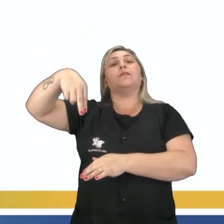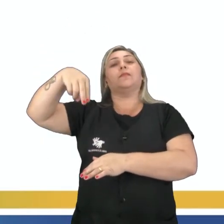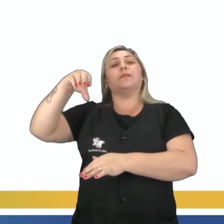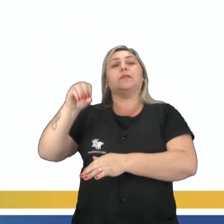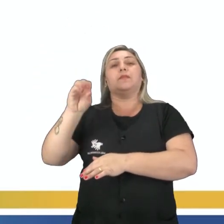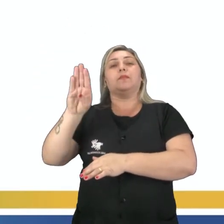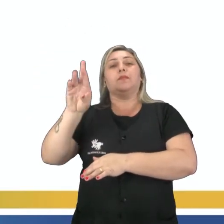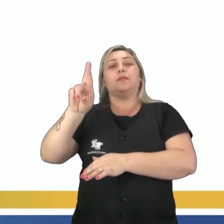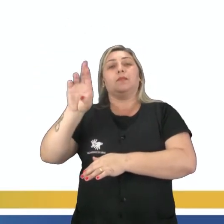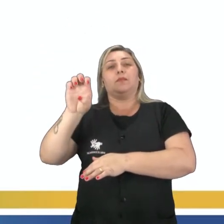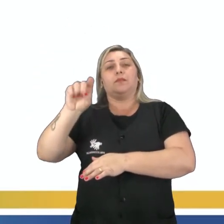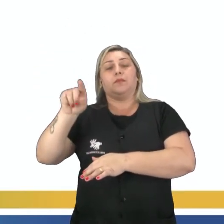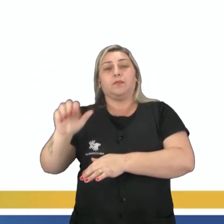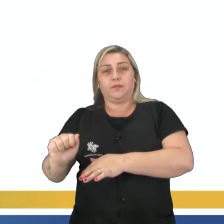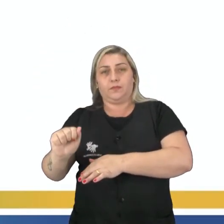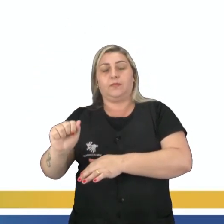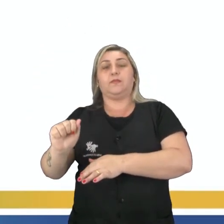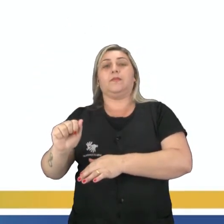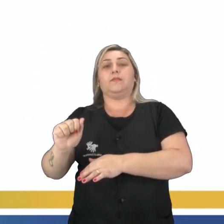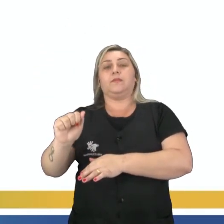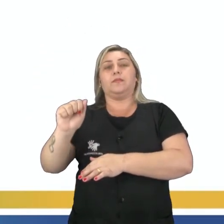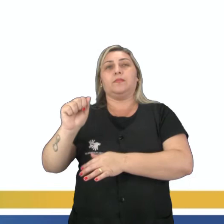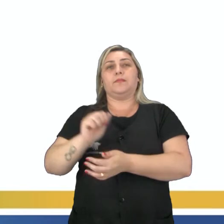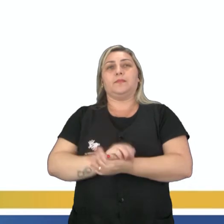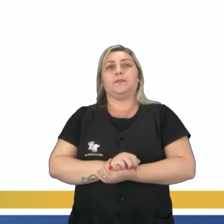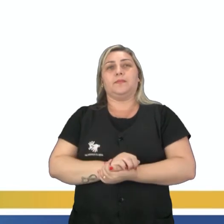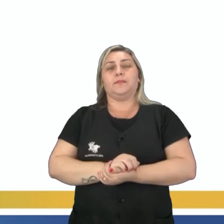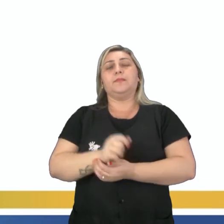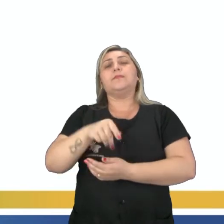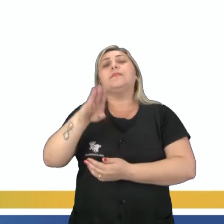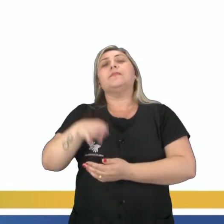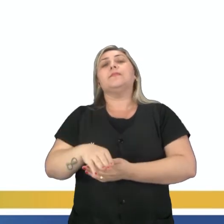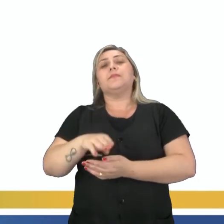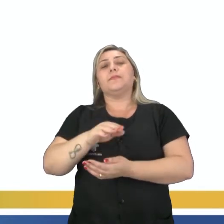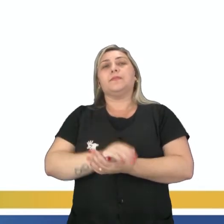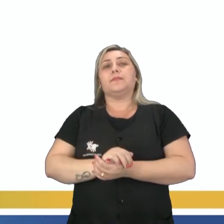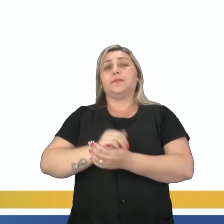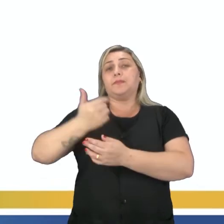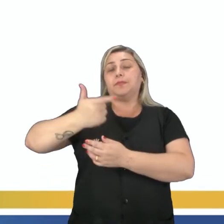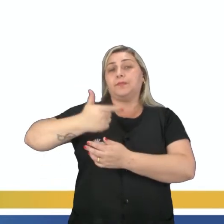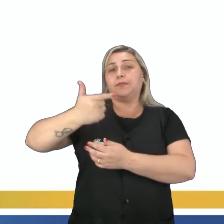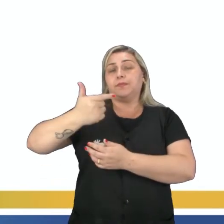nobreza, né? Os cavaleiros, os